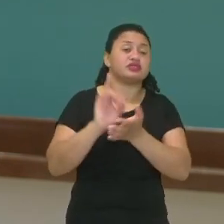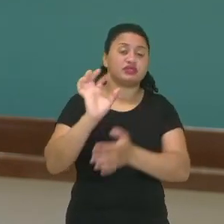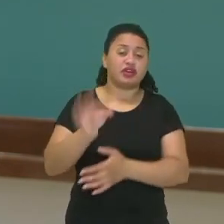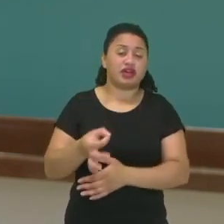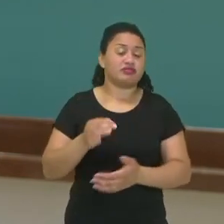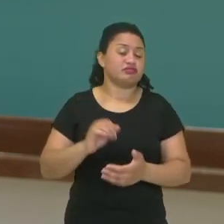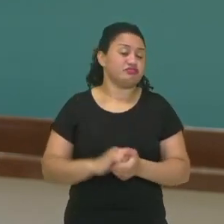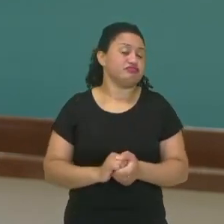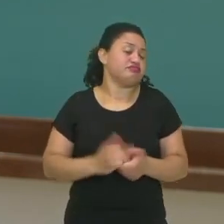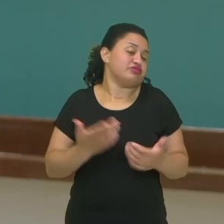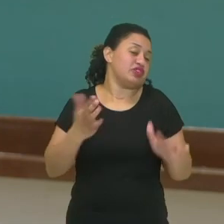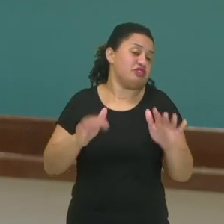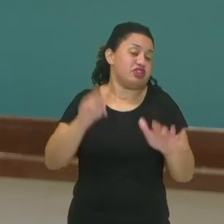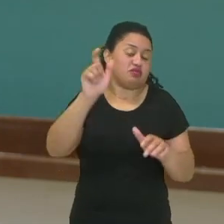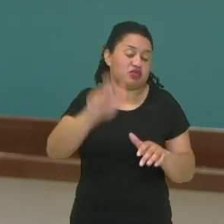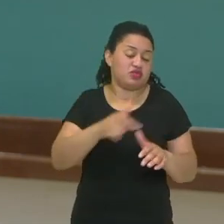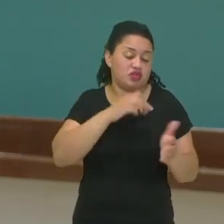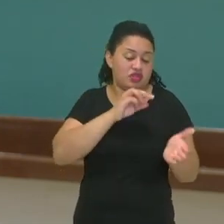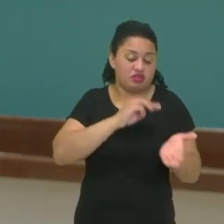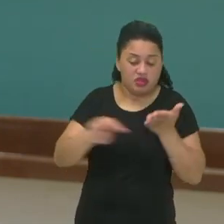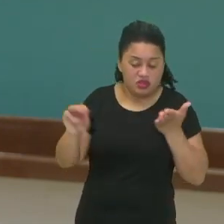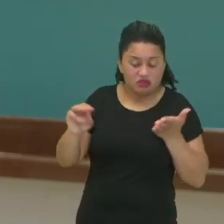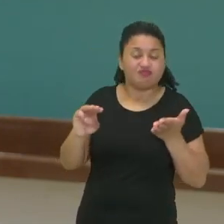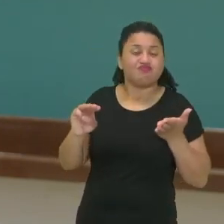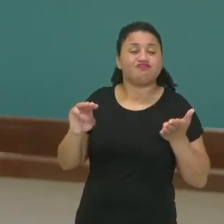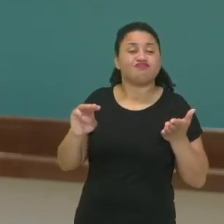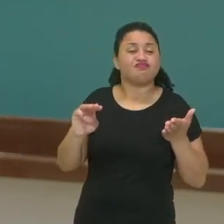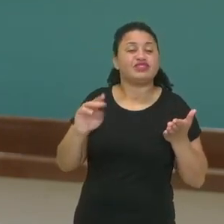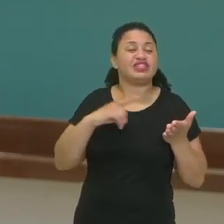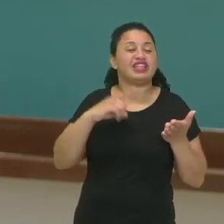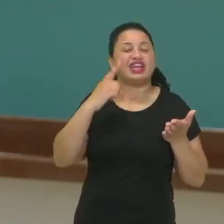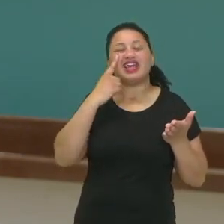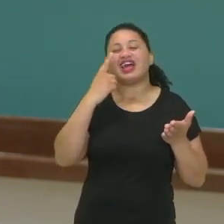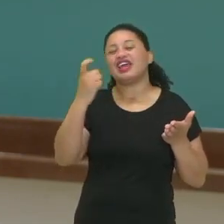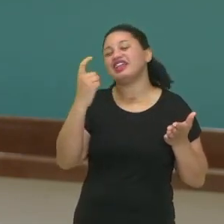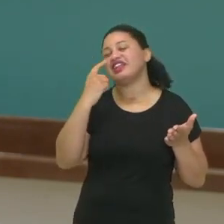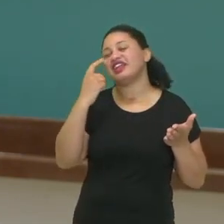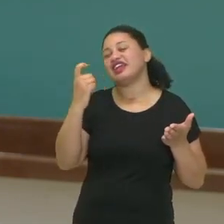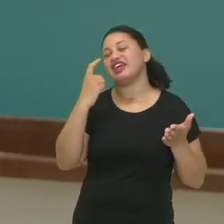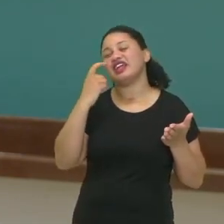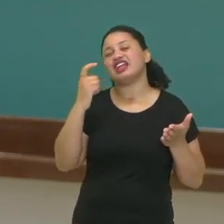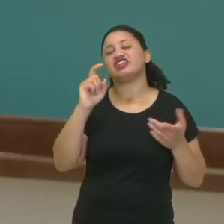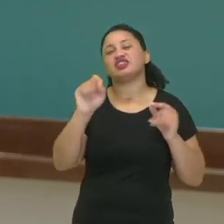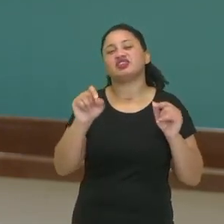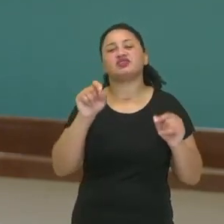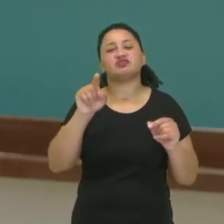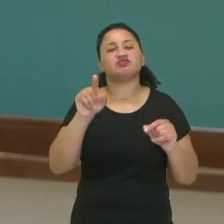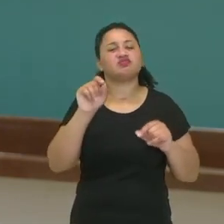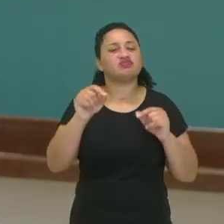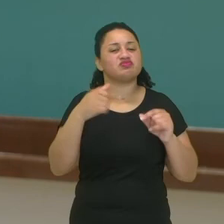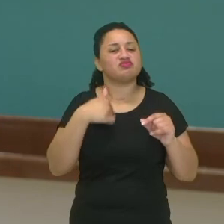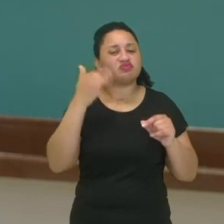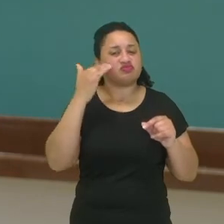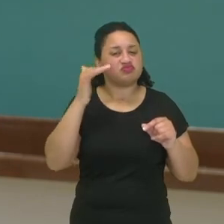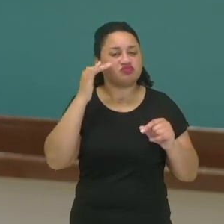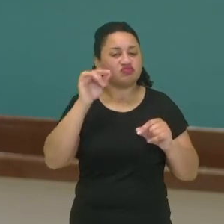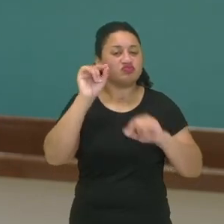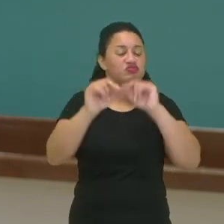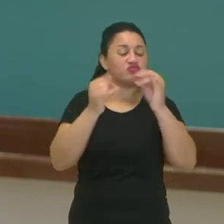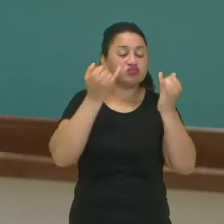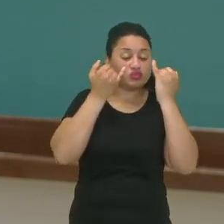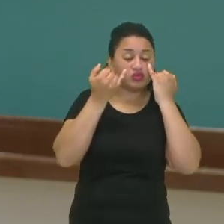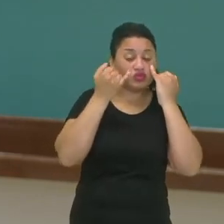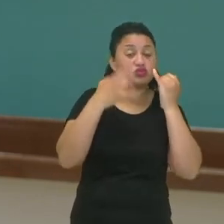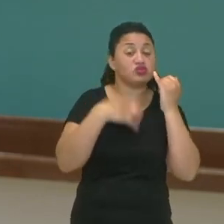ser que a pessoa que enviou para você tenha interesse que você entenda a informação da